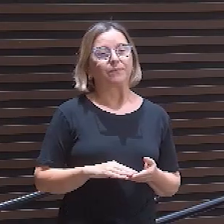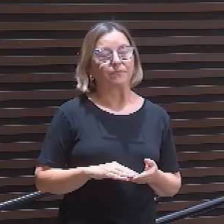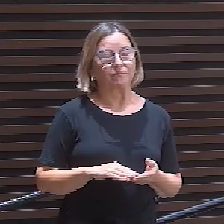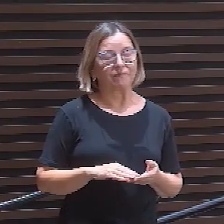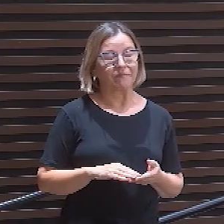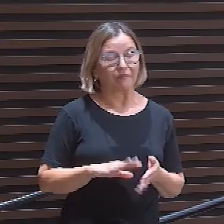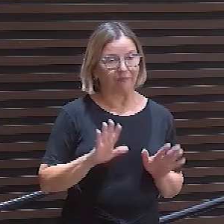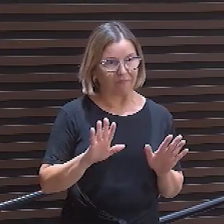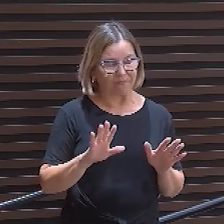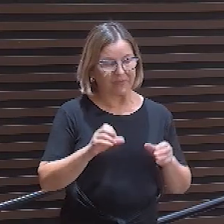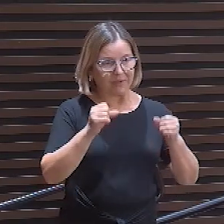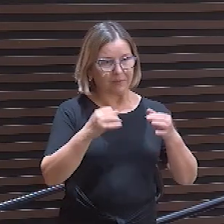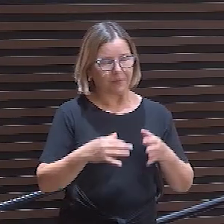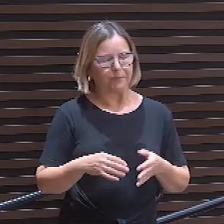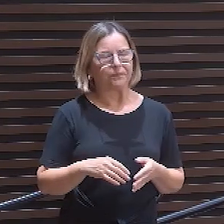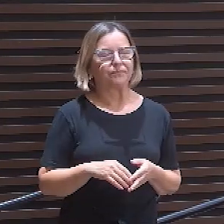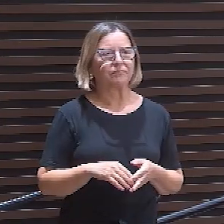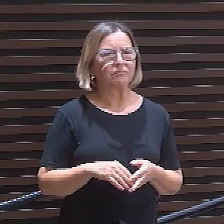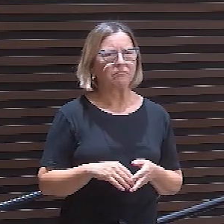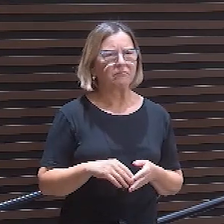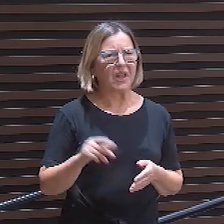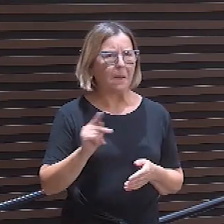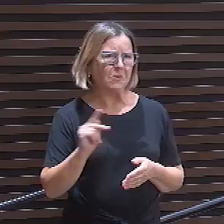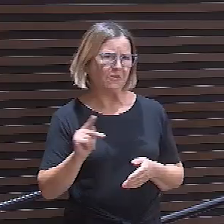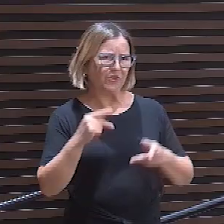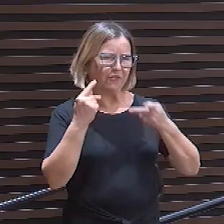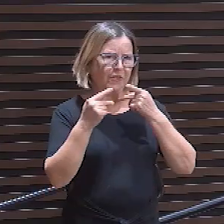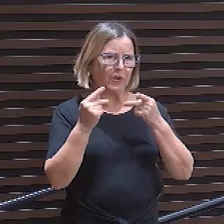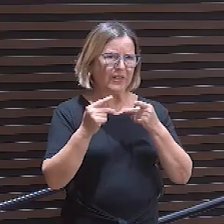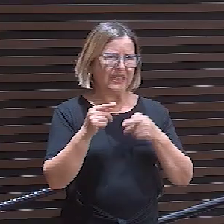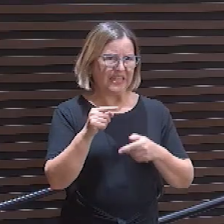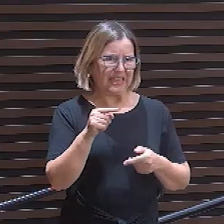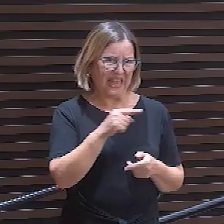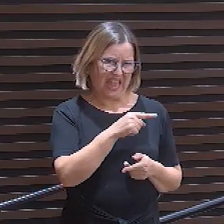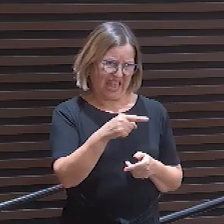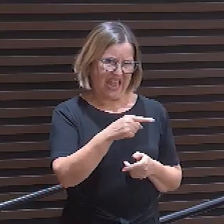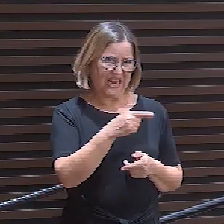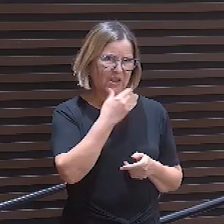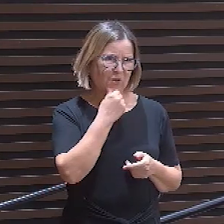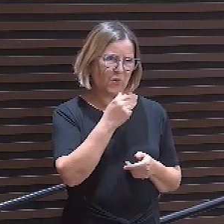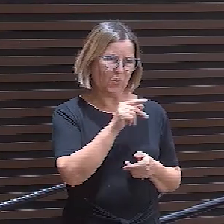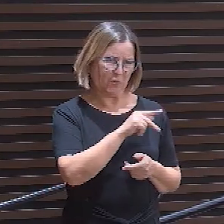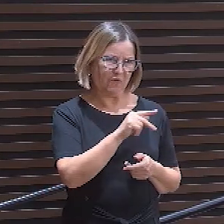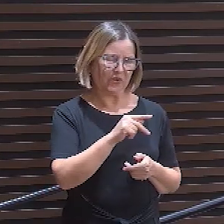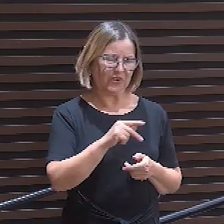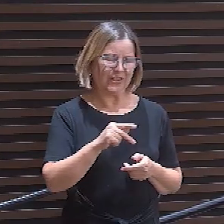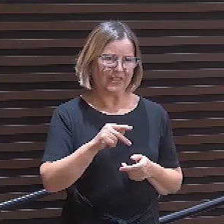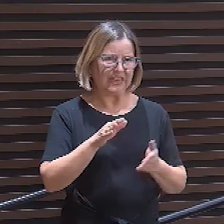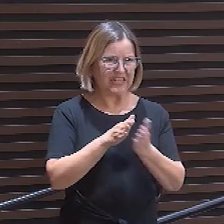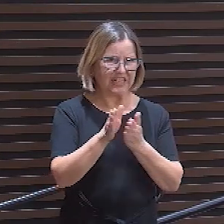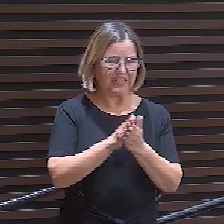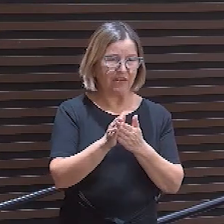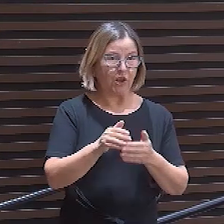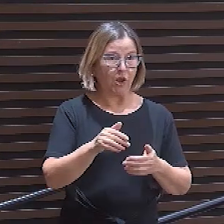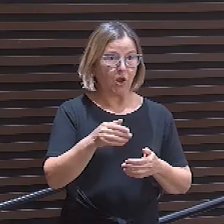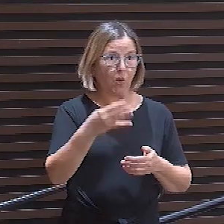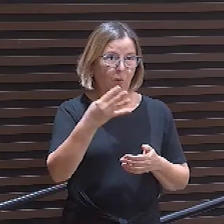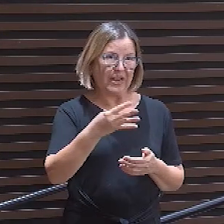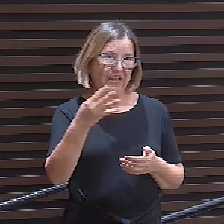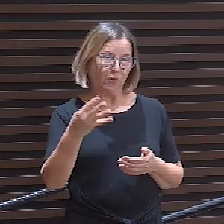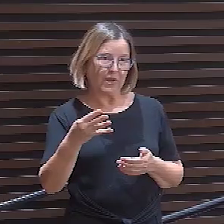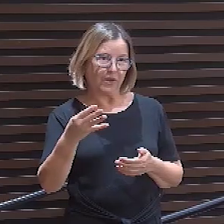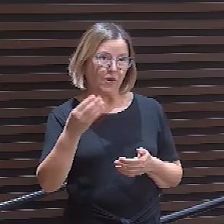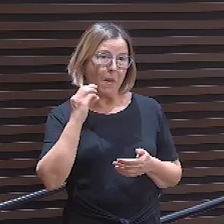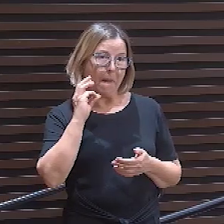disse que, a professora disse que ele gastava 44 milhões de dólares só para